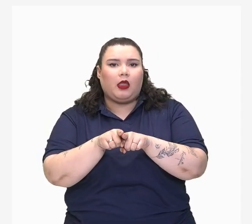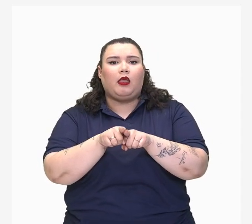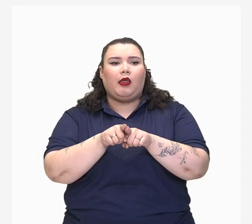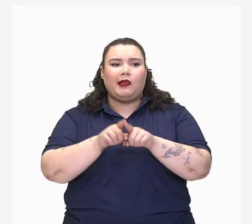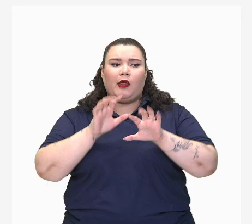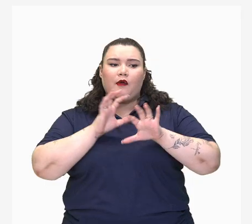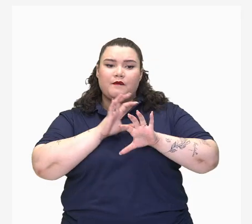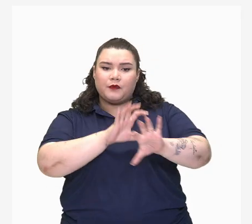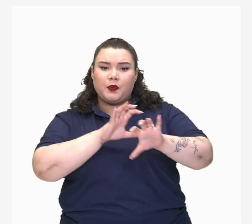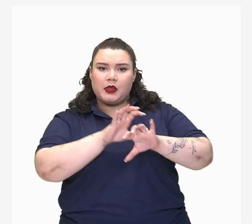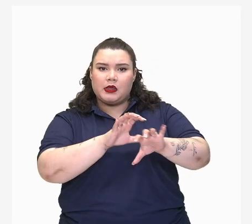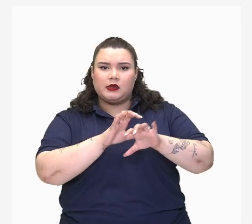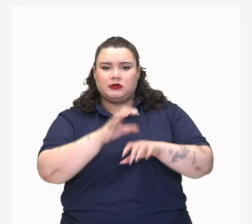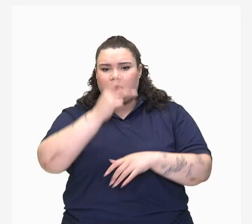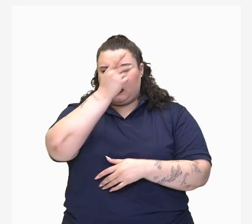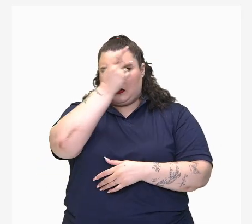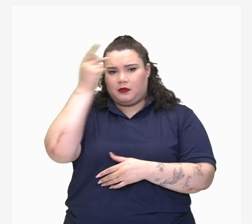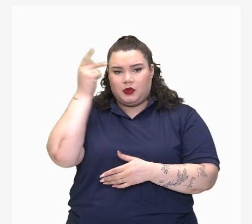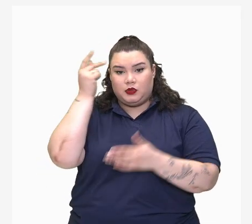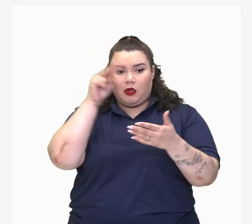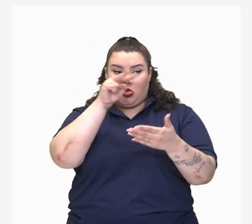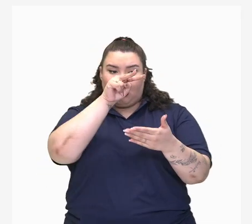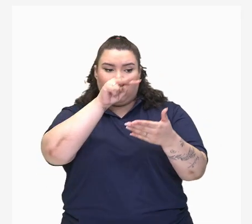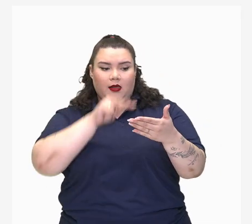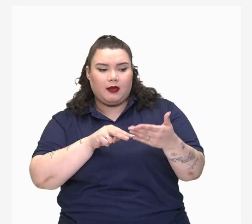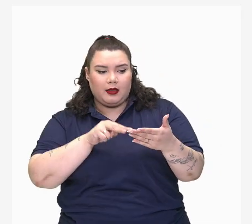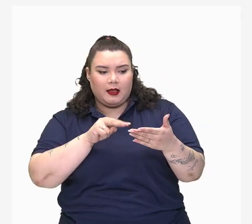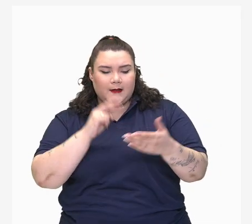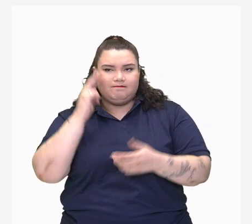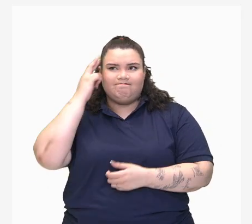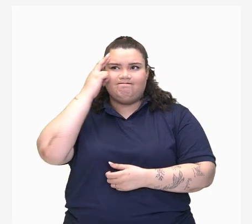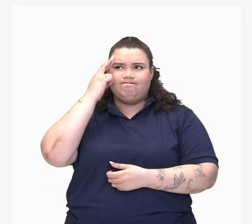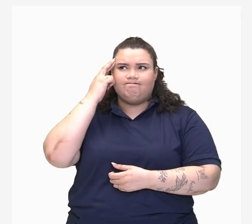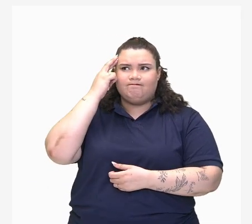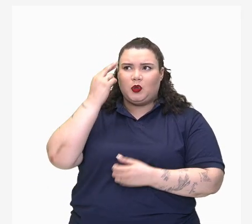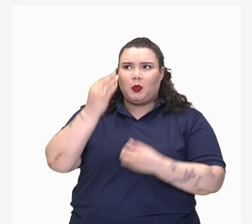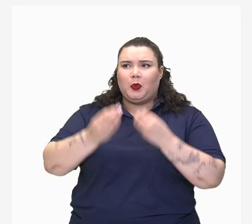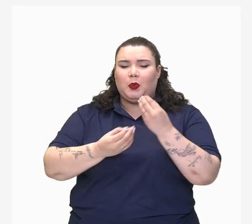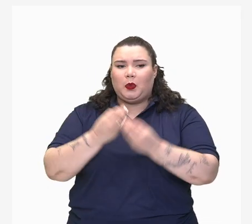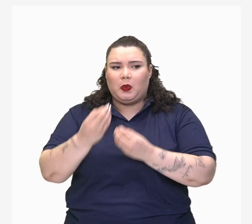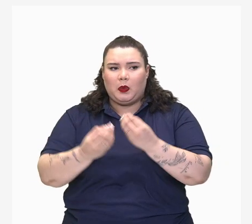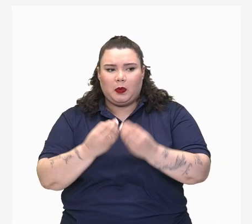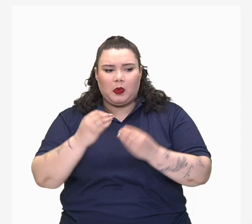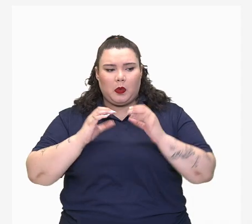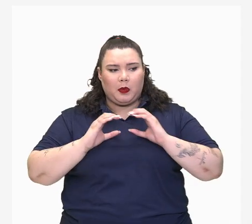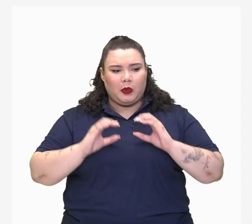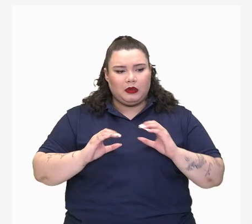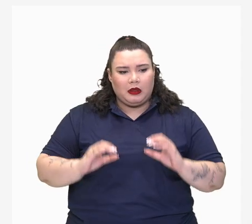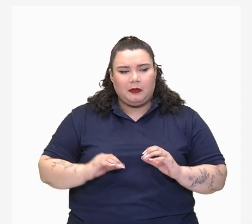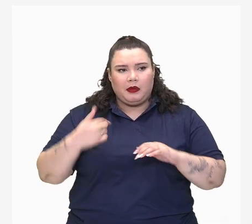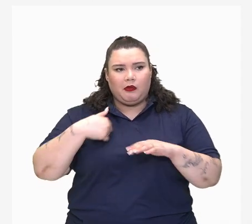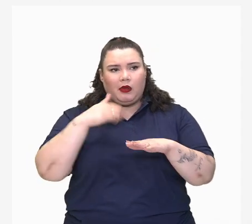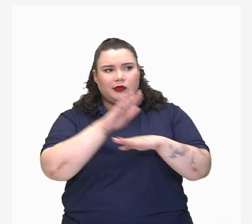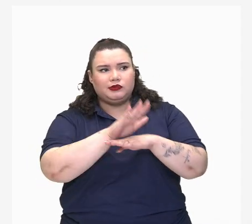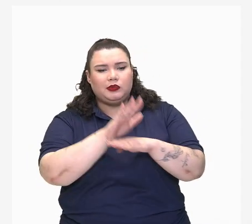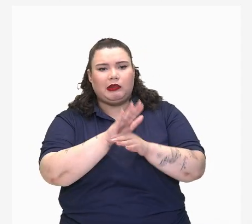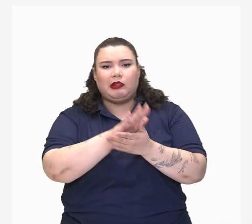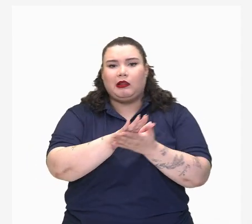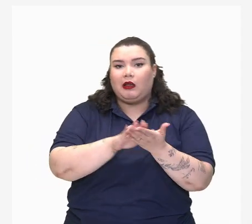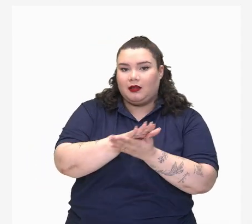que provoca no leitor uma reflexão ética e existencial.